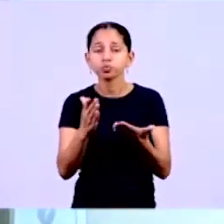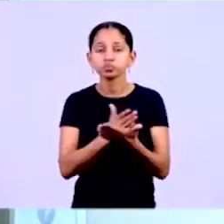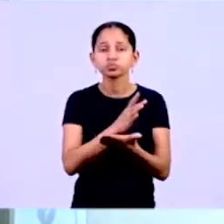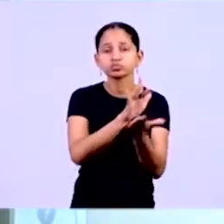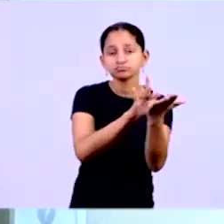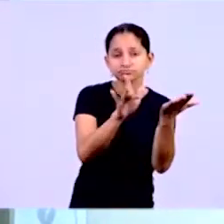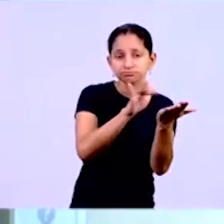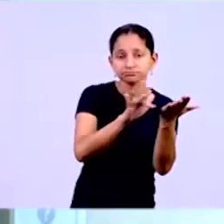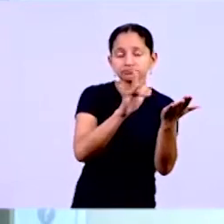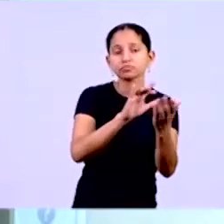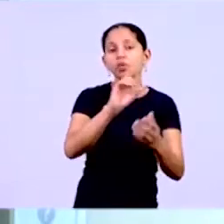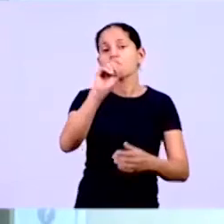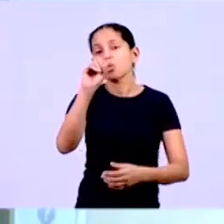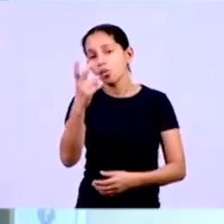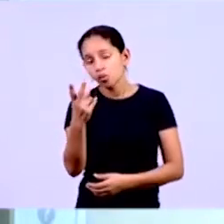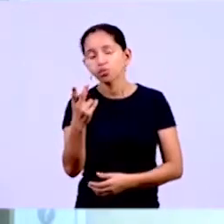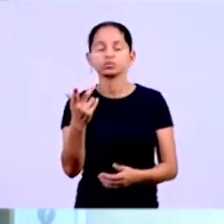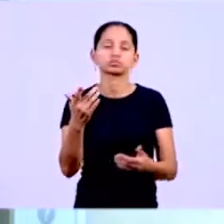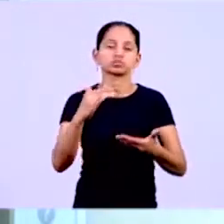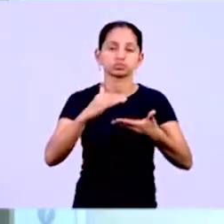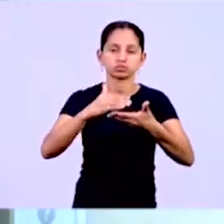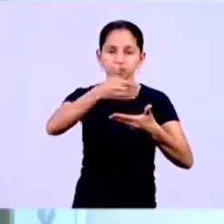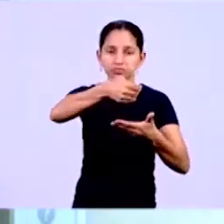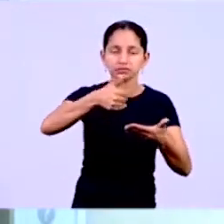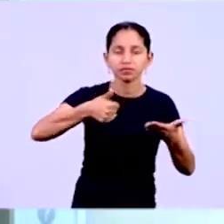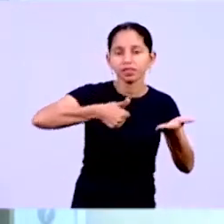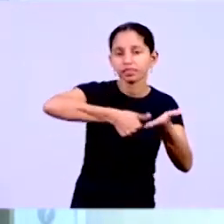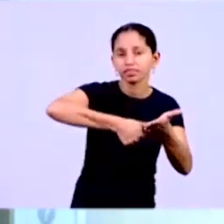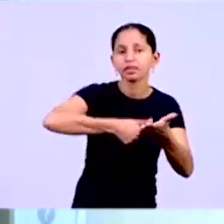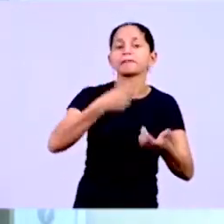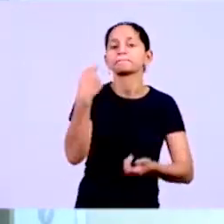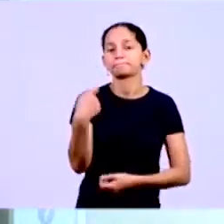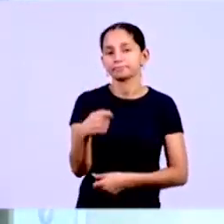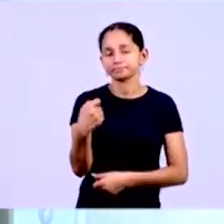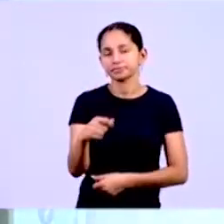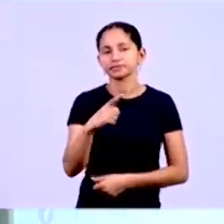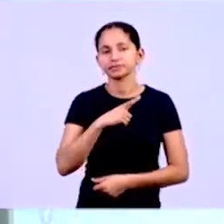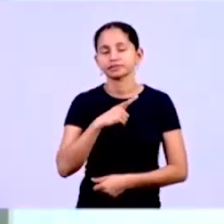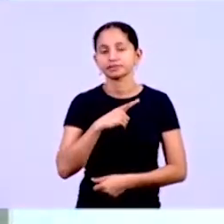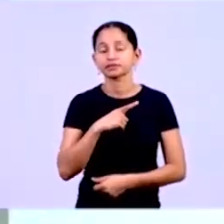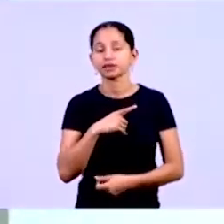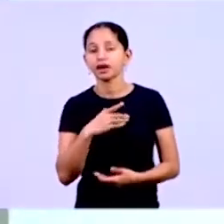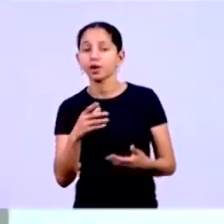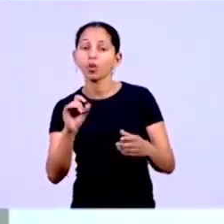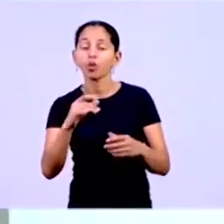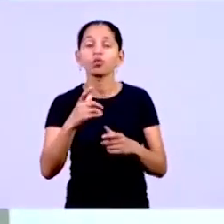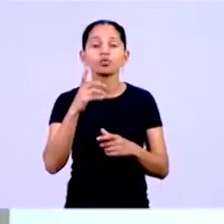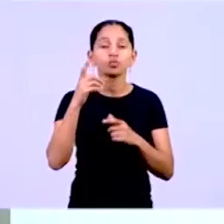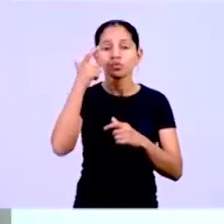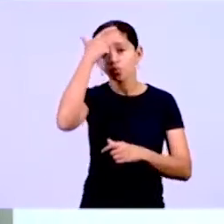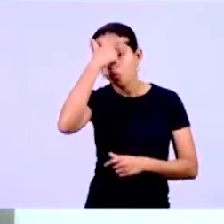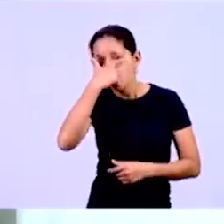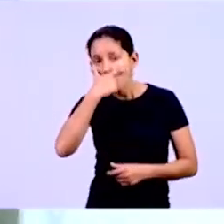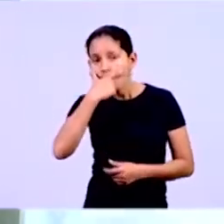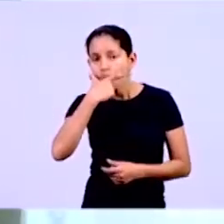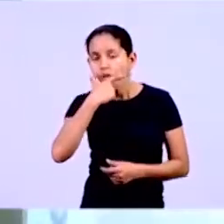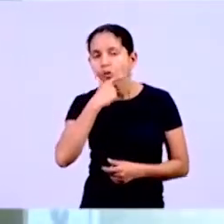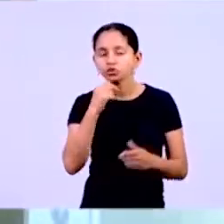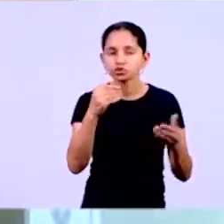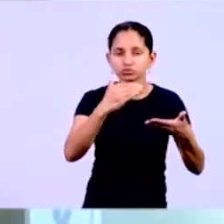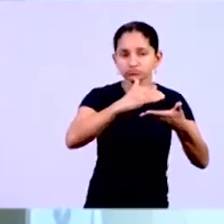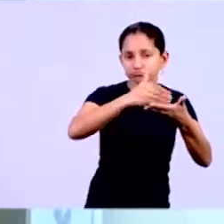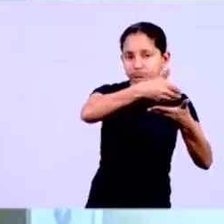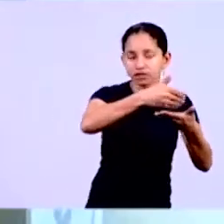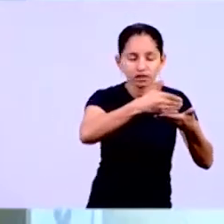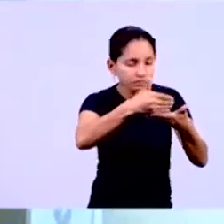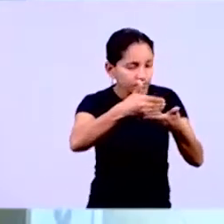como se a gente estivesse usando a senha. Tem alguns computadores mais novos aí que você passa na frente da webcam, ele já reconhece quem é você e já